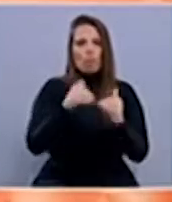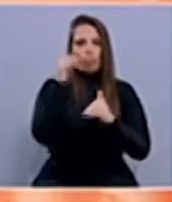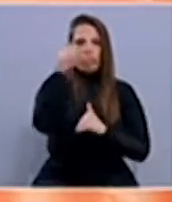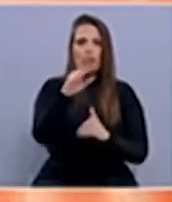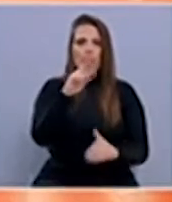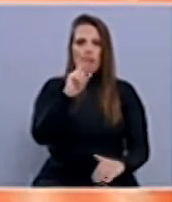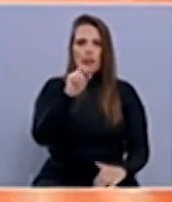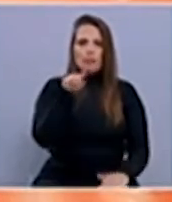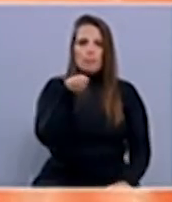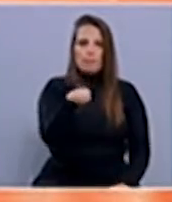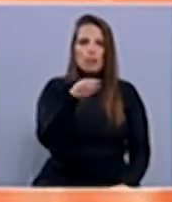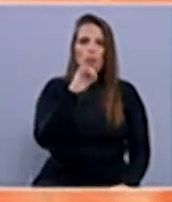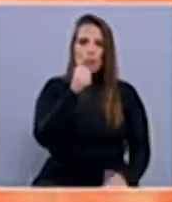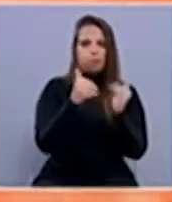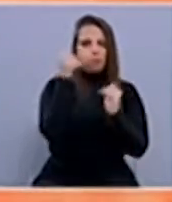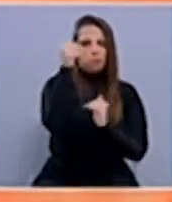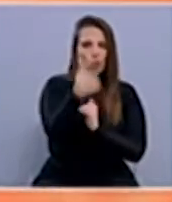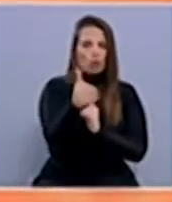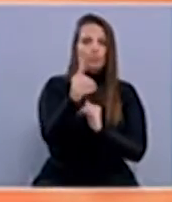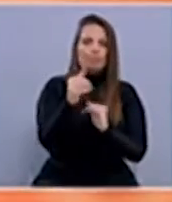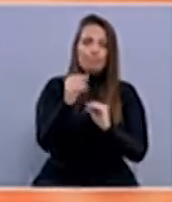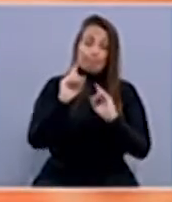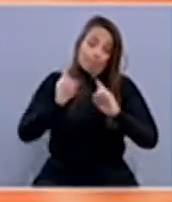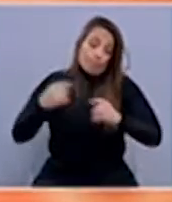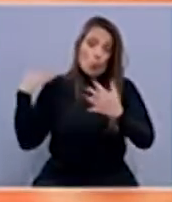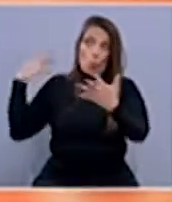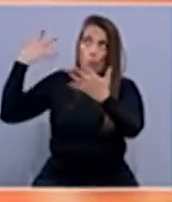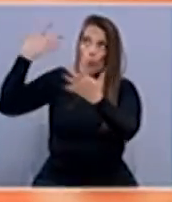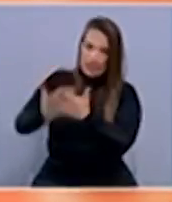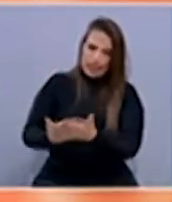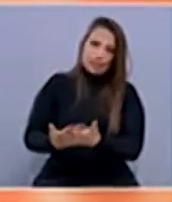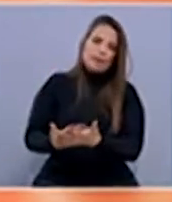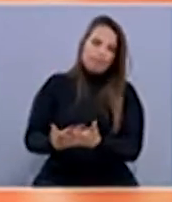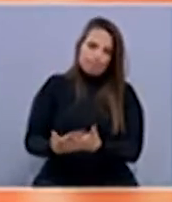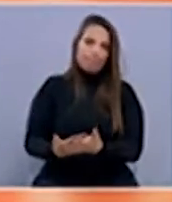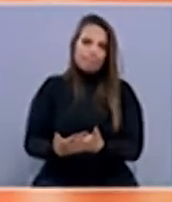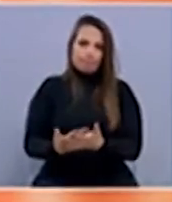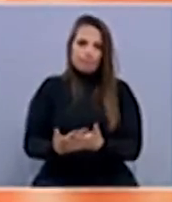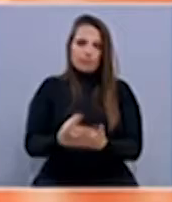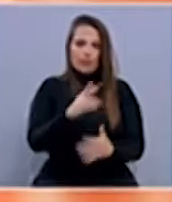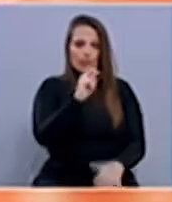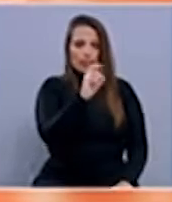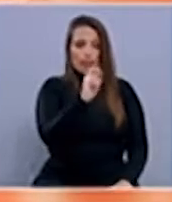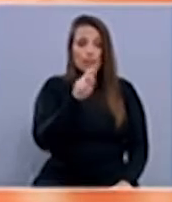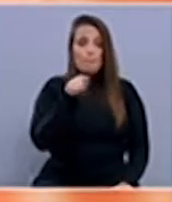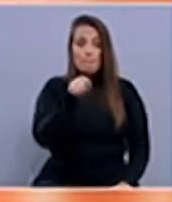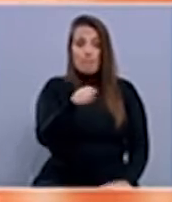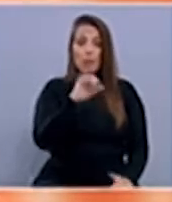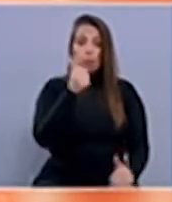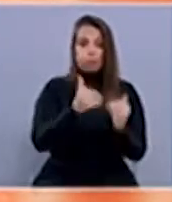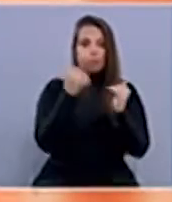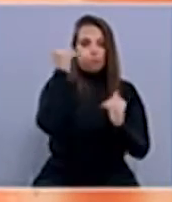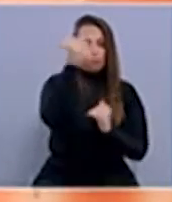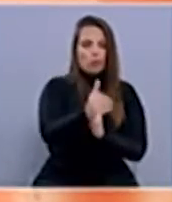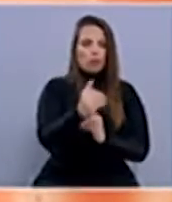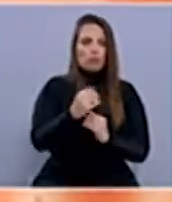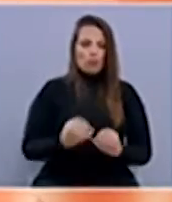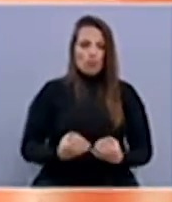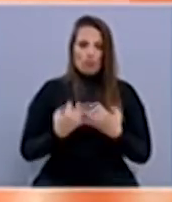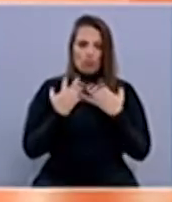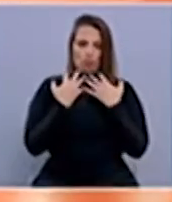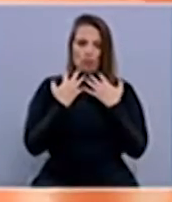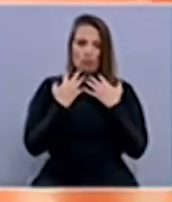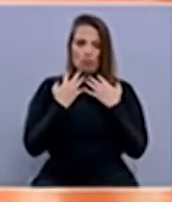13 mil vítimas mortais desde a chegada da pandemia. Passou das 13 mil. O número de infecções